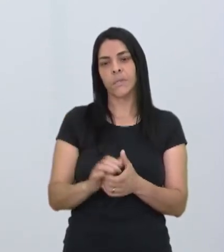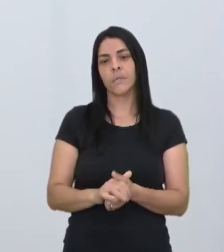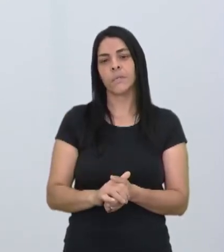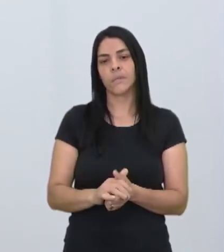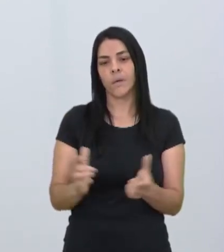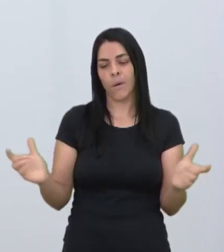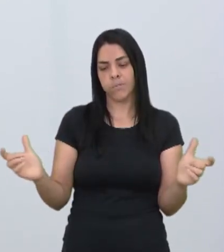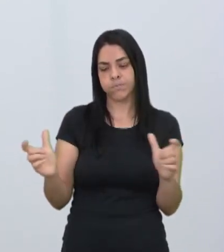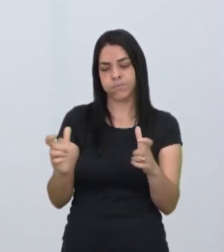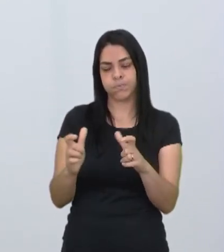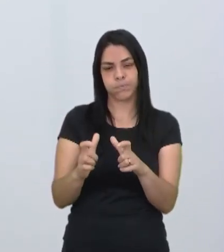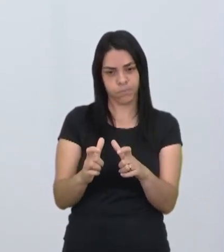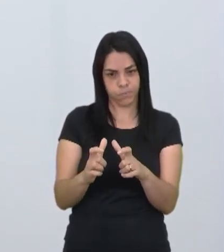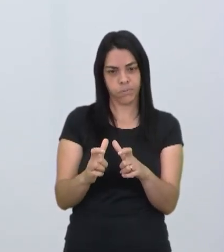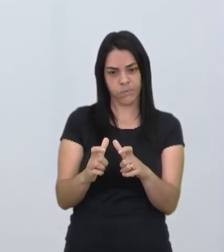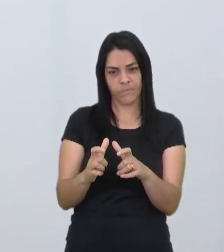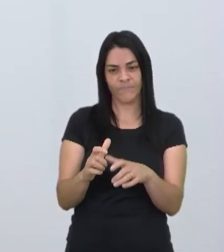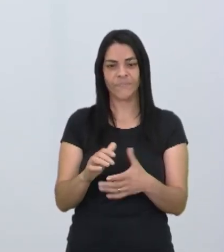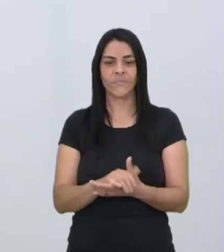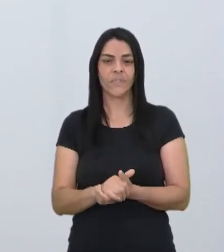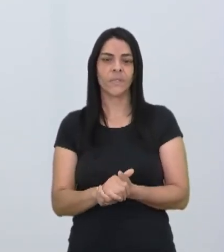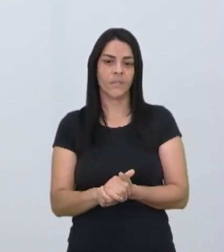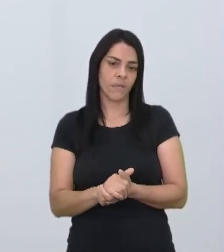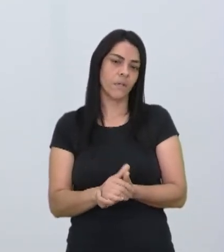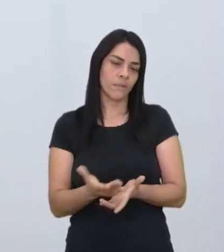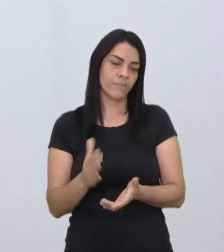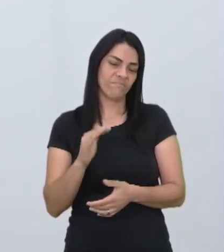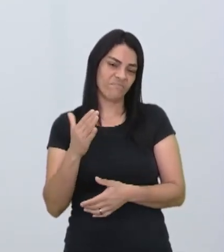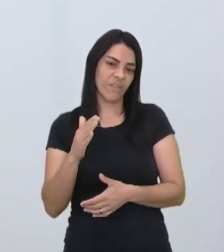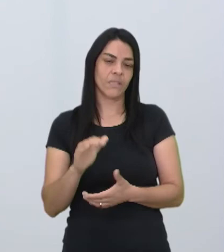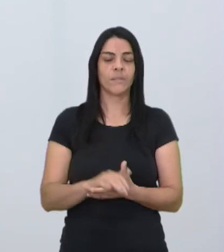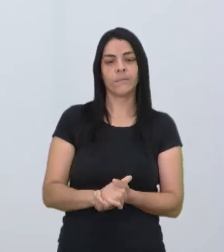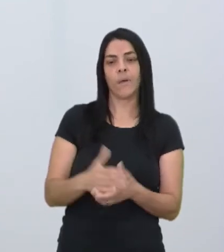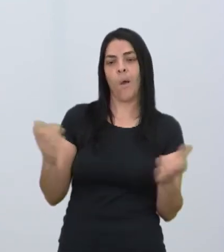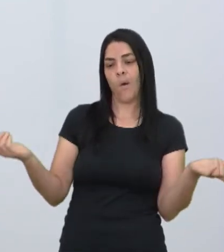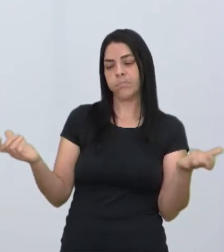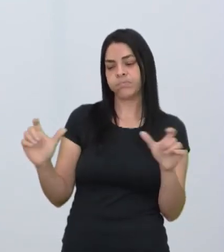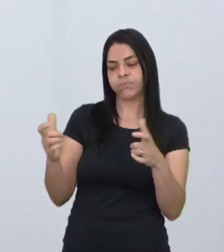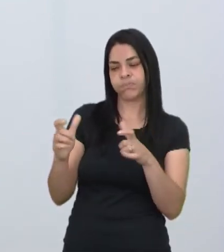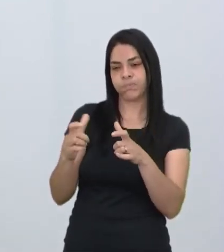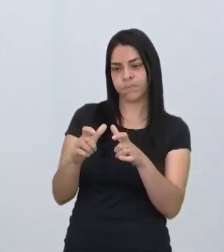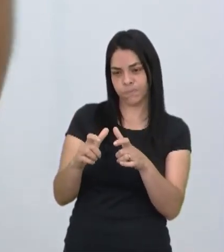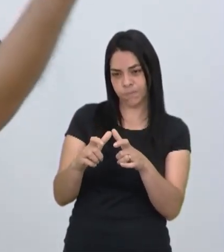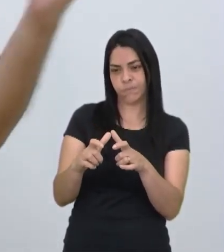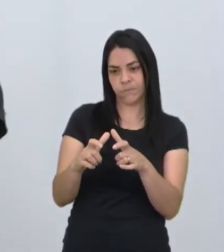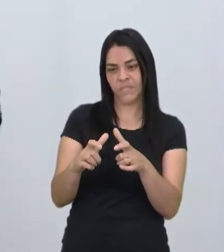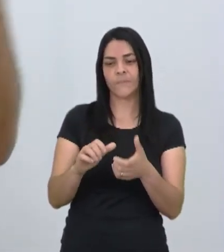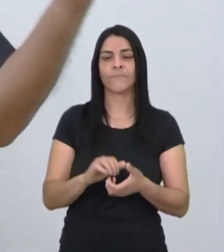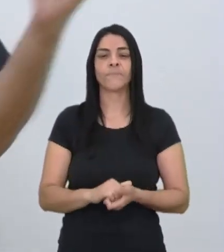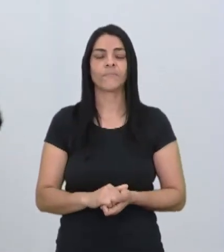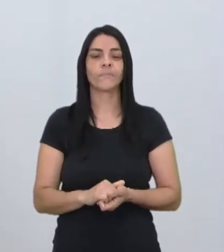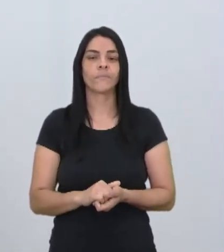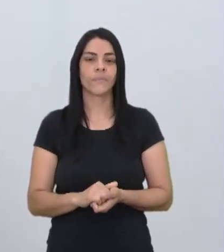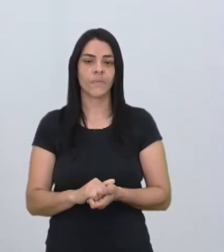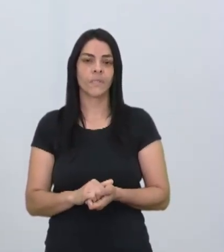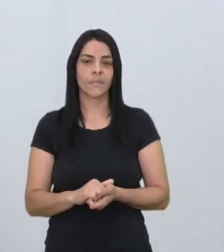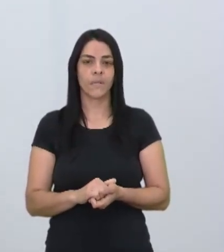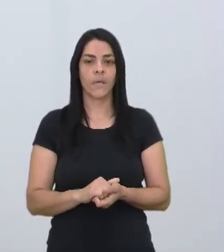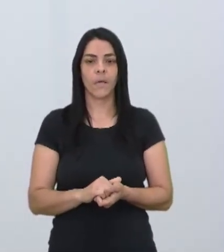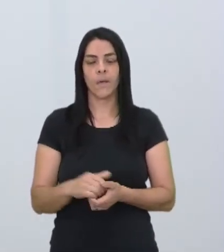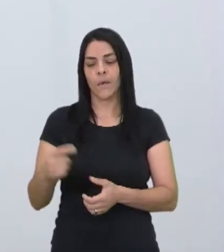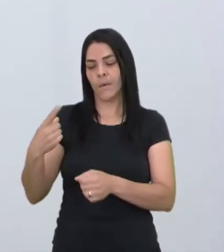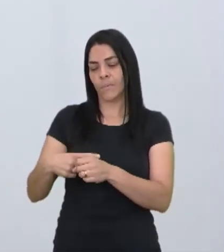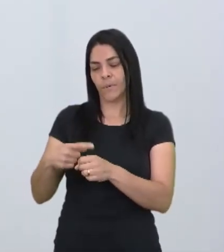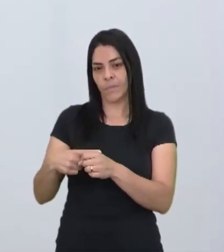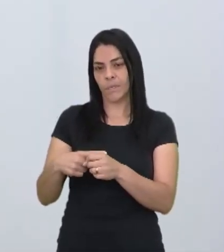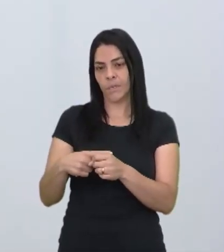escasso a população, ou no mínimo diminuída, né, a quantidade de pessoas, tal, vai diminuindo quanto mais para o interior você vai